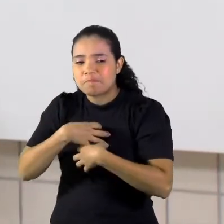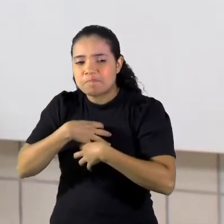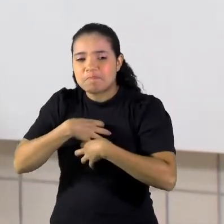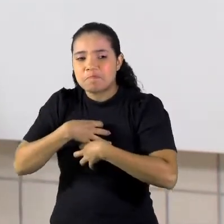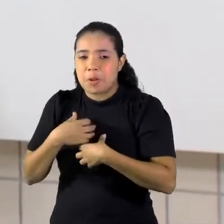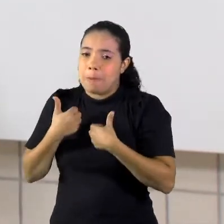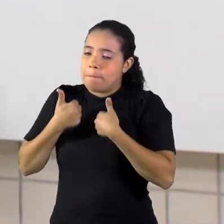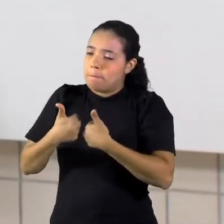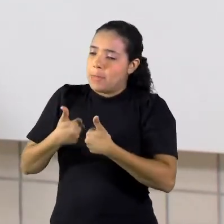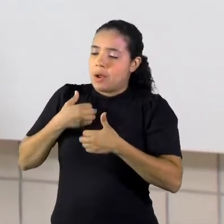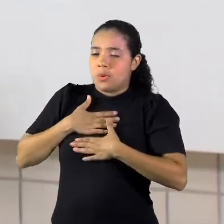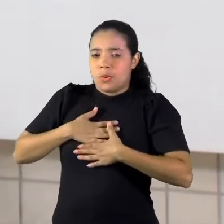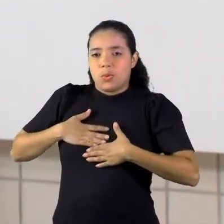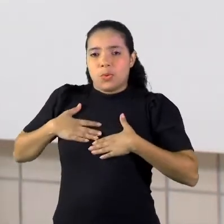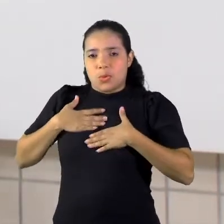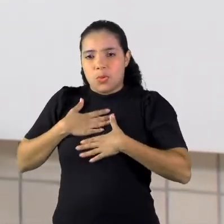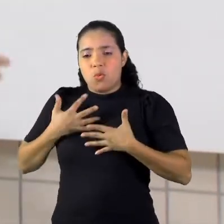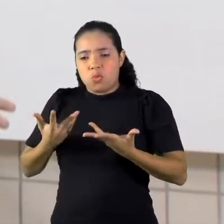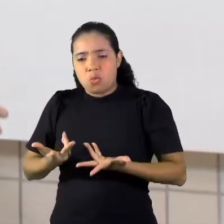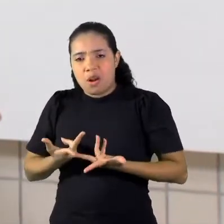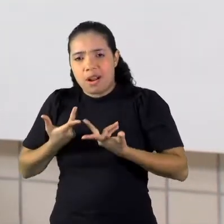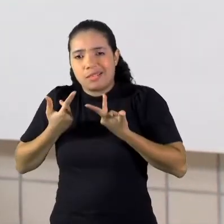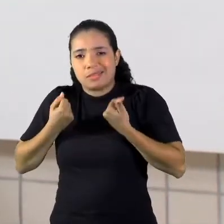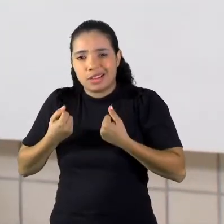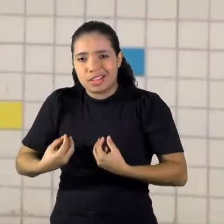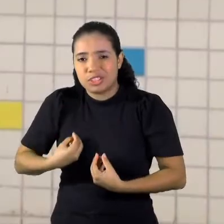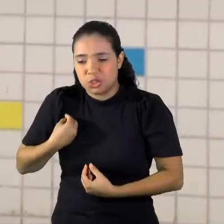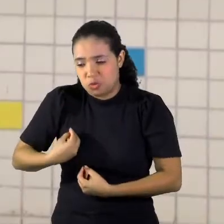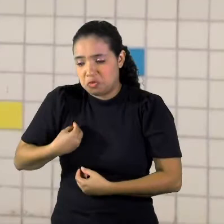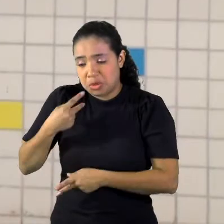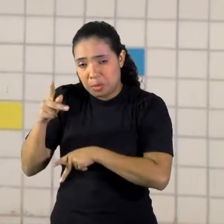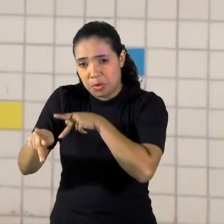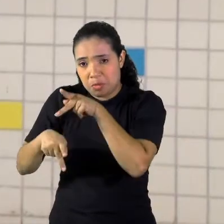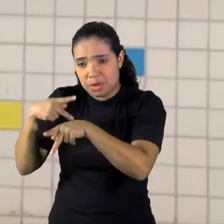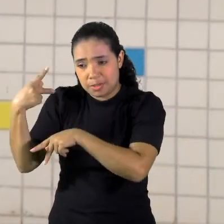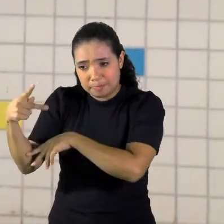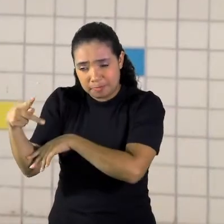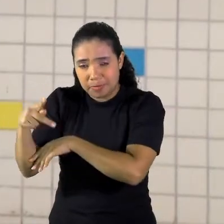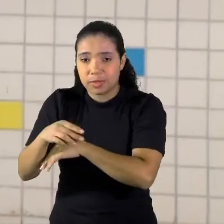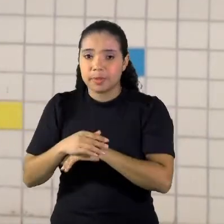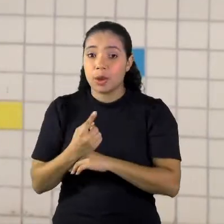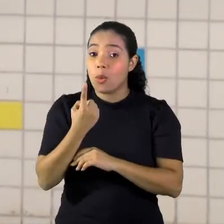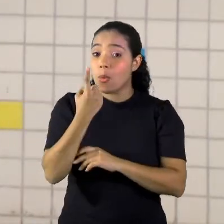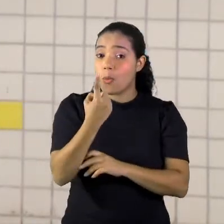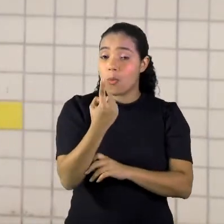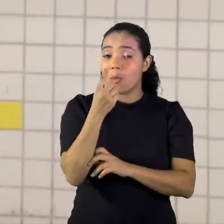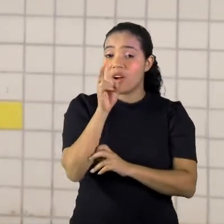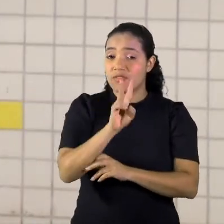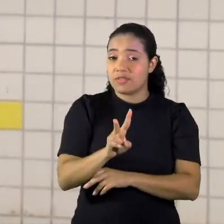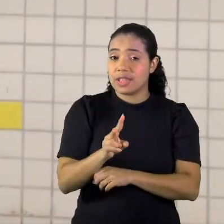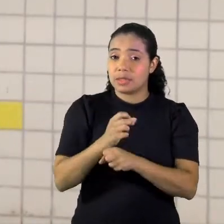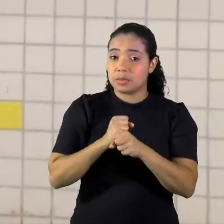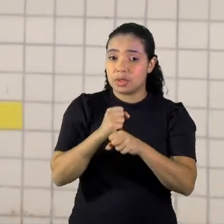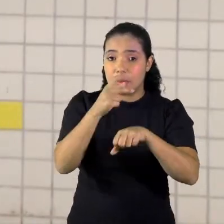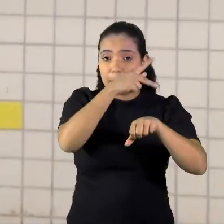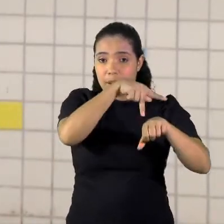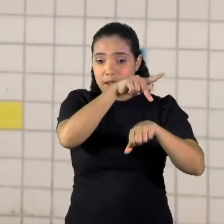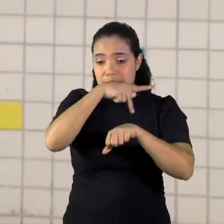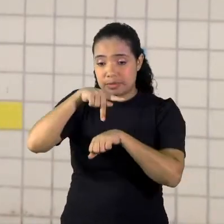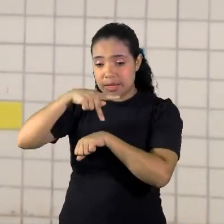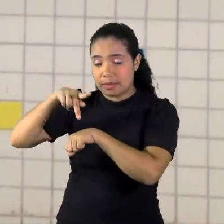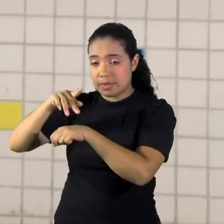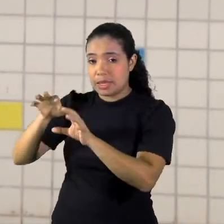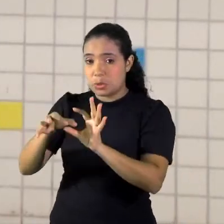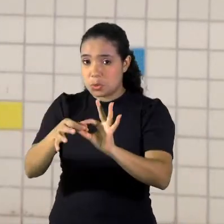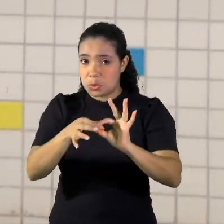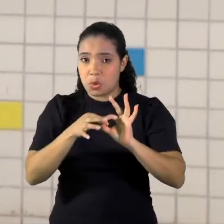que seria uma qualidade de vida para a sua população. Uma vez por ano, os países membros da ONU, eles